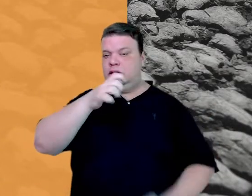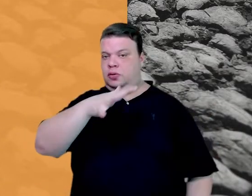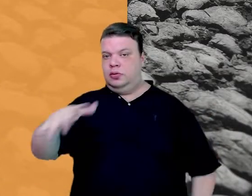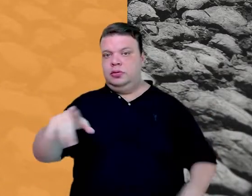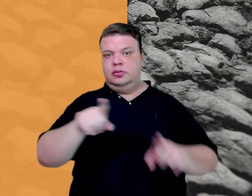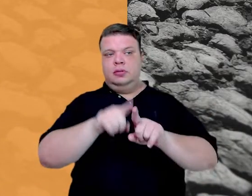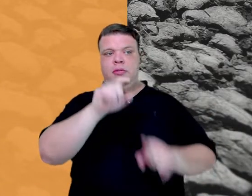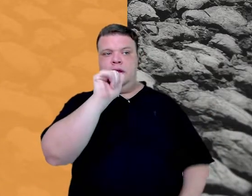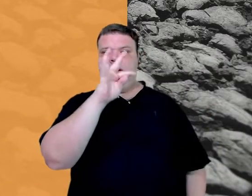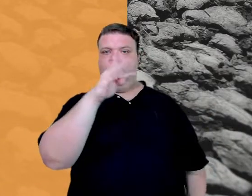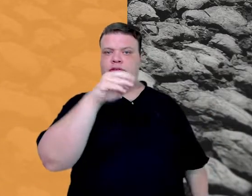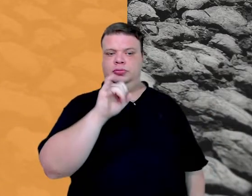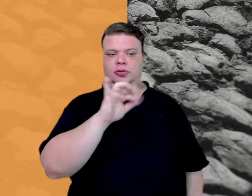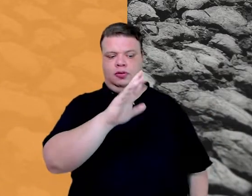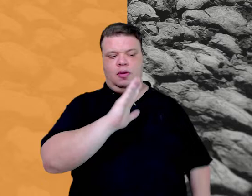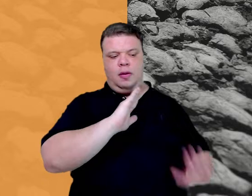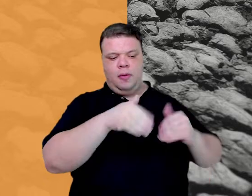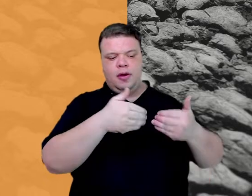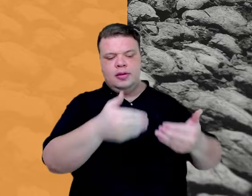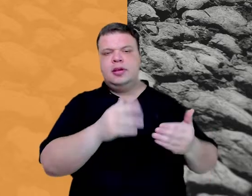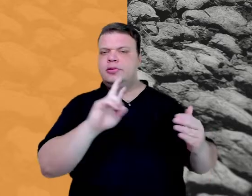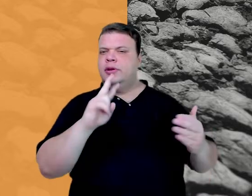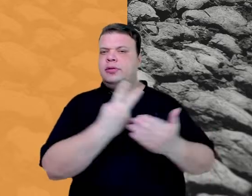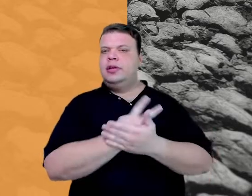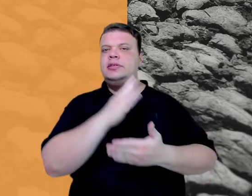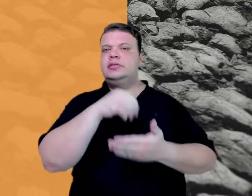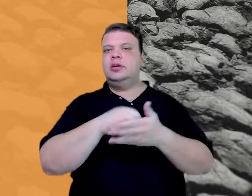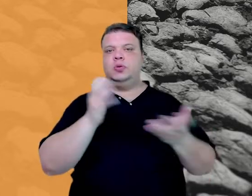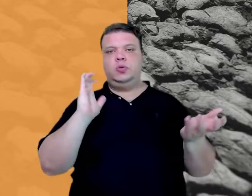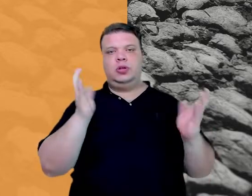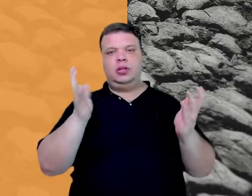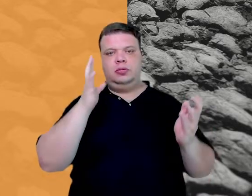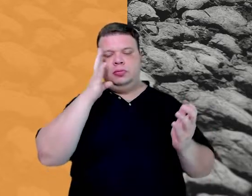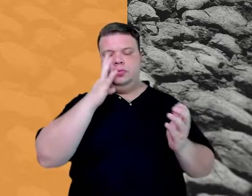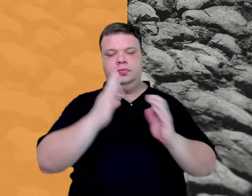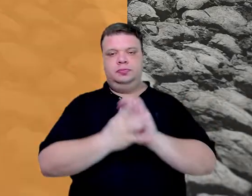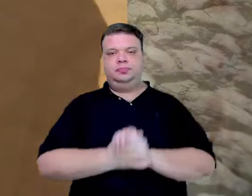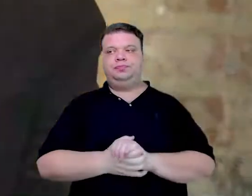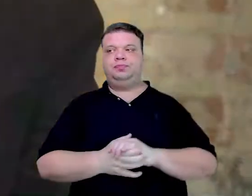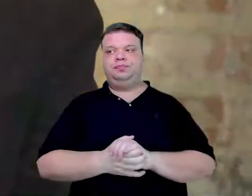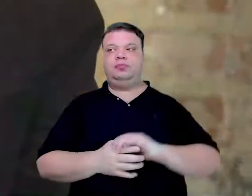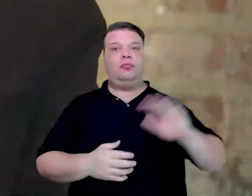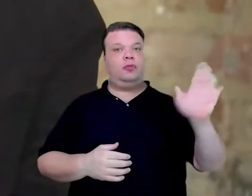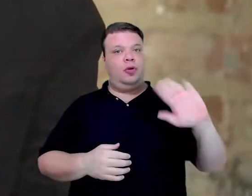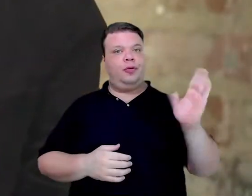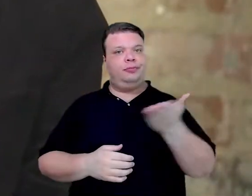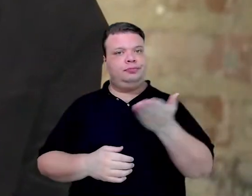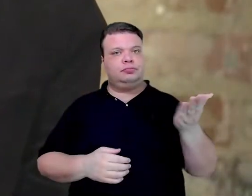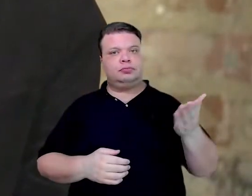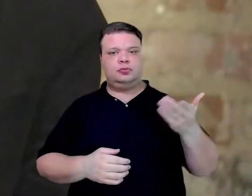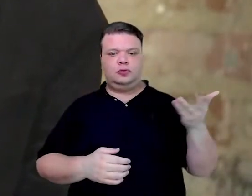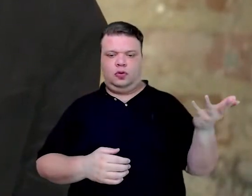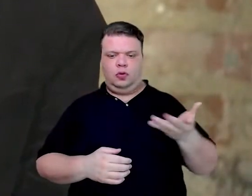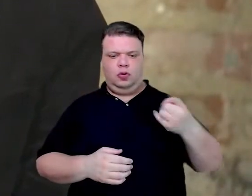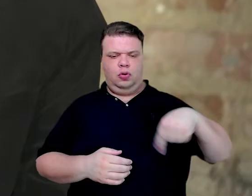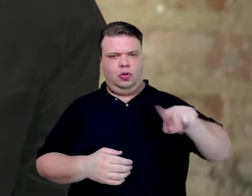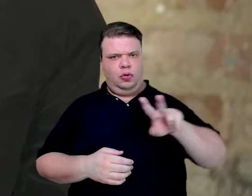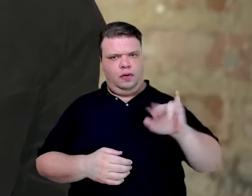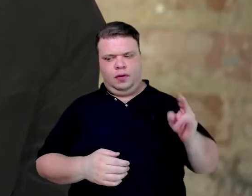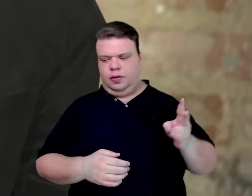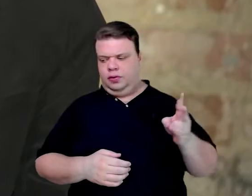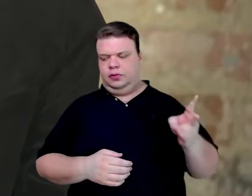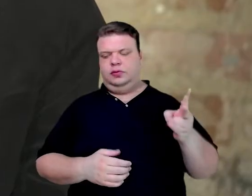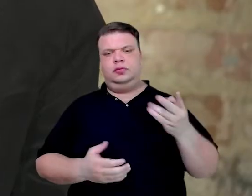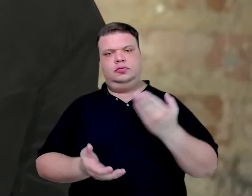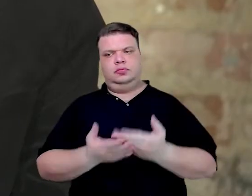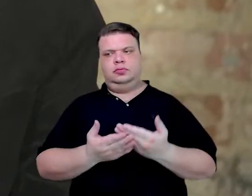interação oceano-atmosfera, processos e efeitos no clima. Olá a todos. Hoje nós vamos